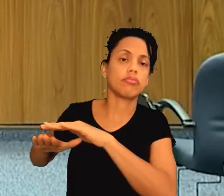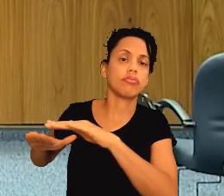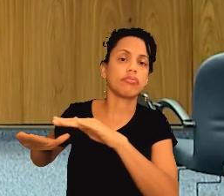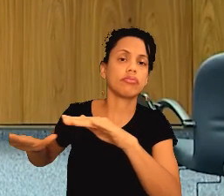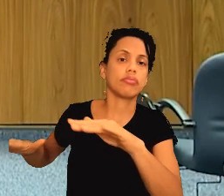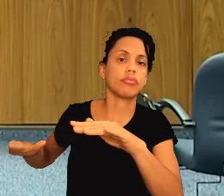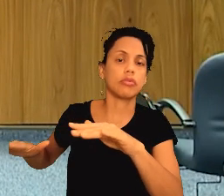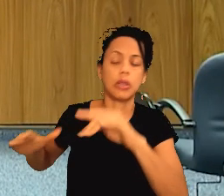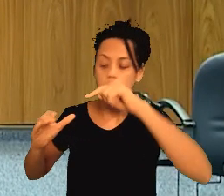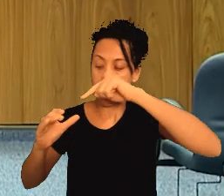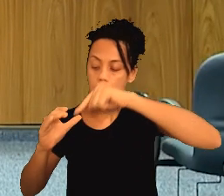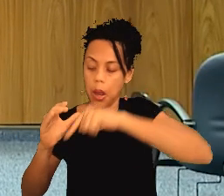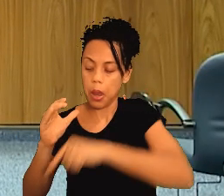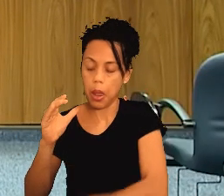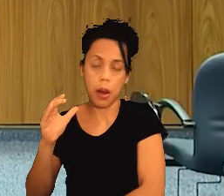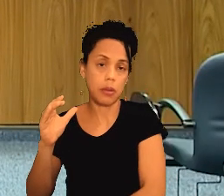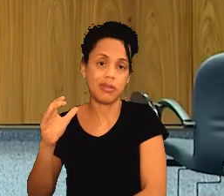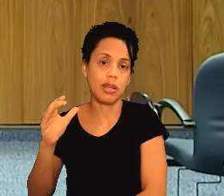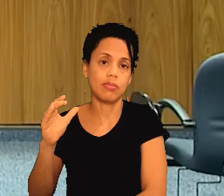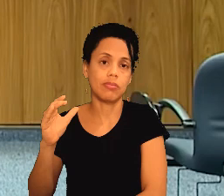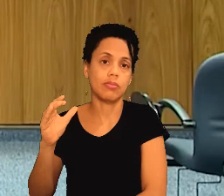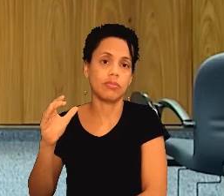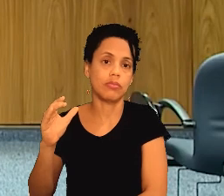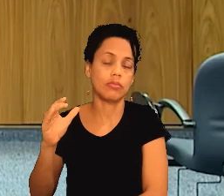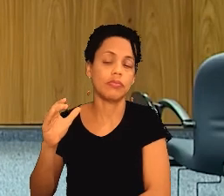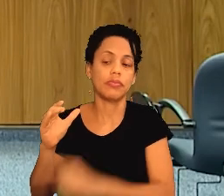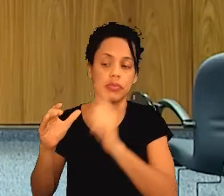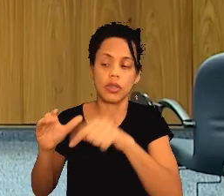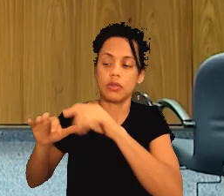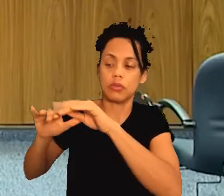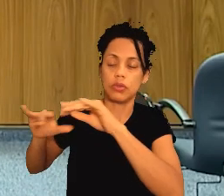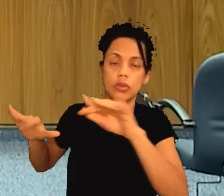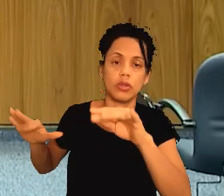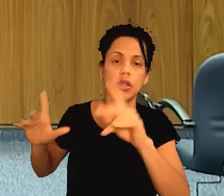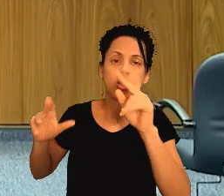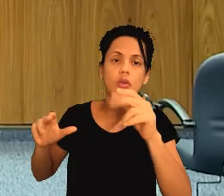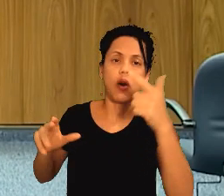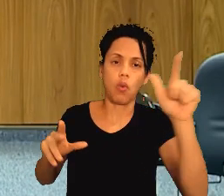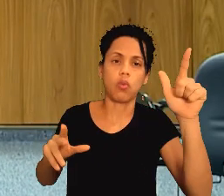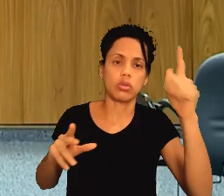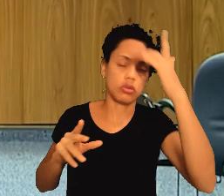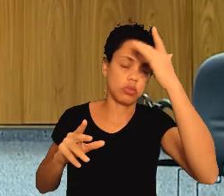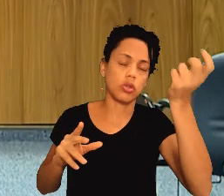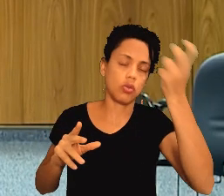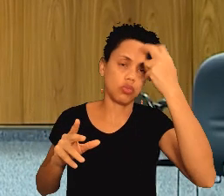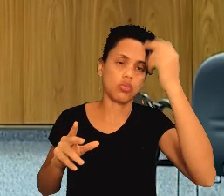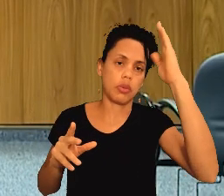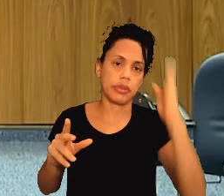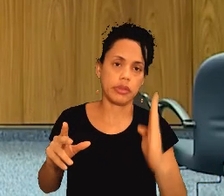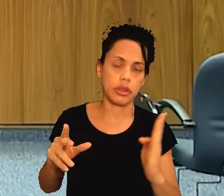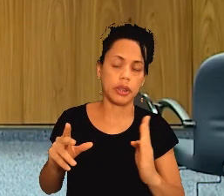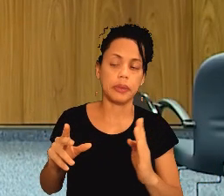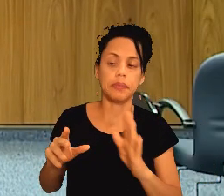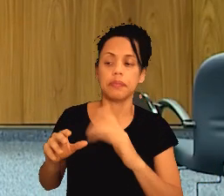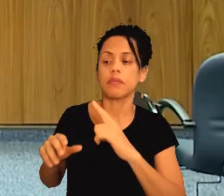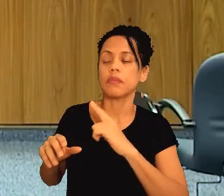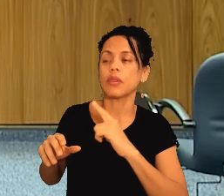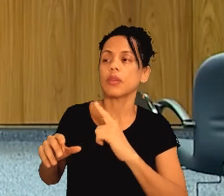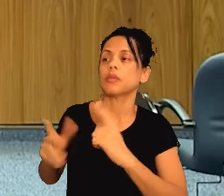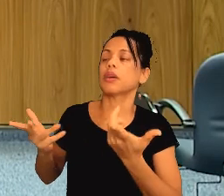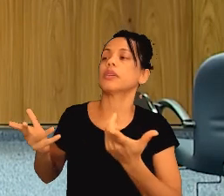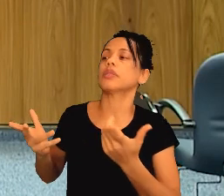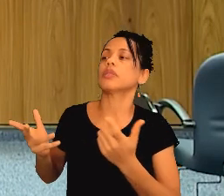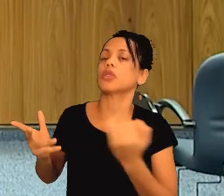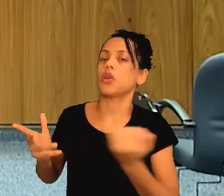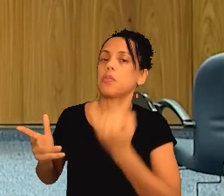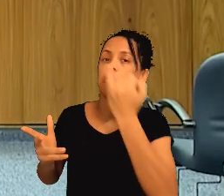o usufruto do subsolo, como o resto da população brasileira. Mas, na superfície, inclusive,